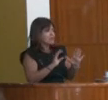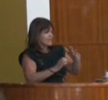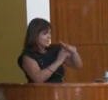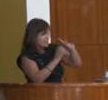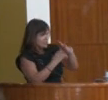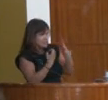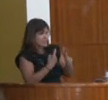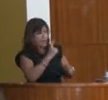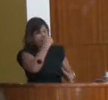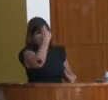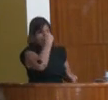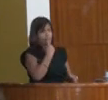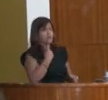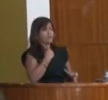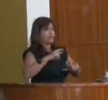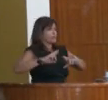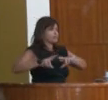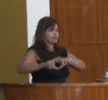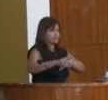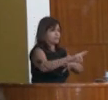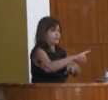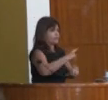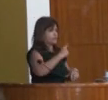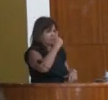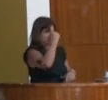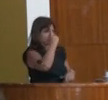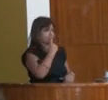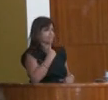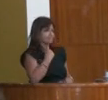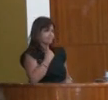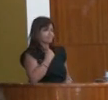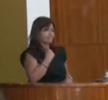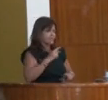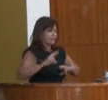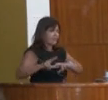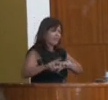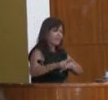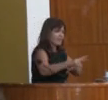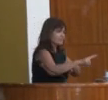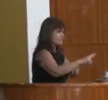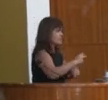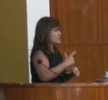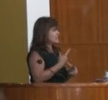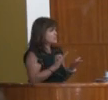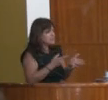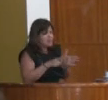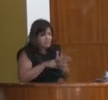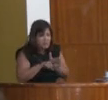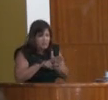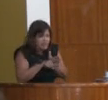procurando é um perfil, digamos assim, complexo, né?